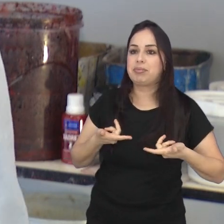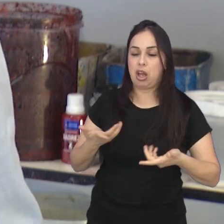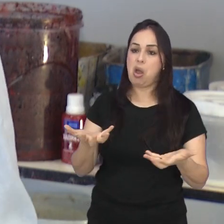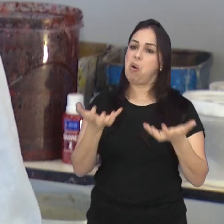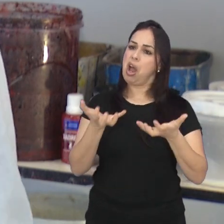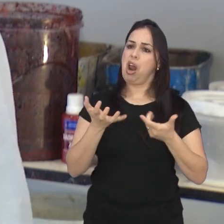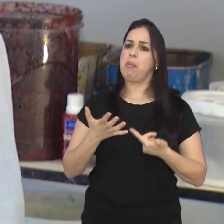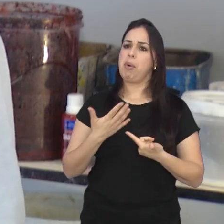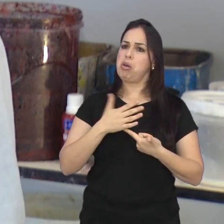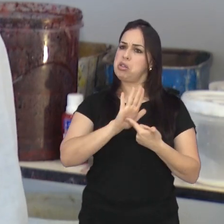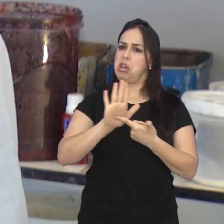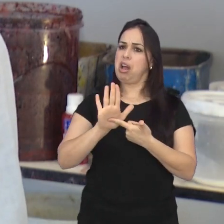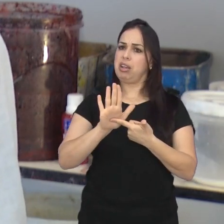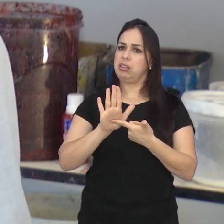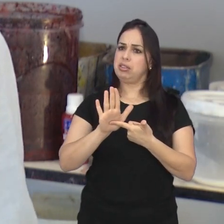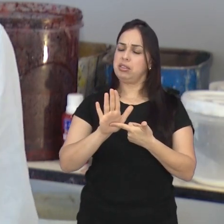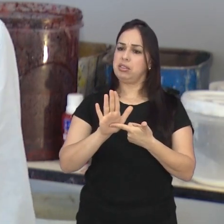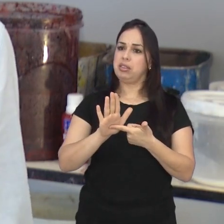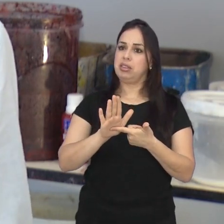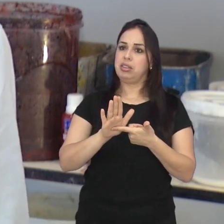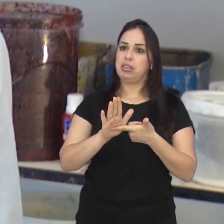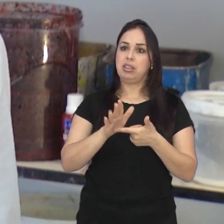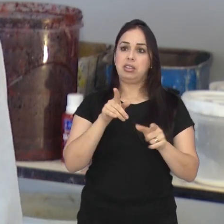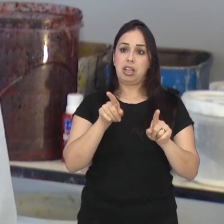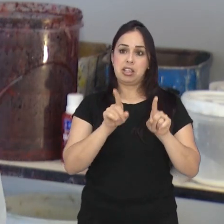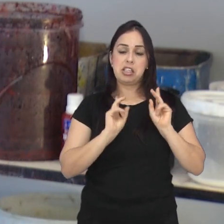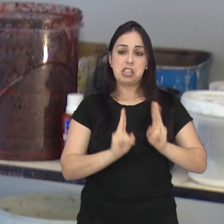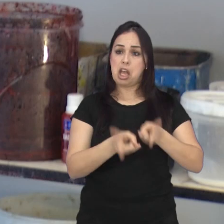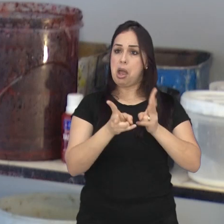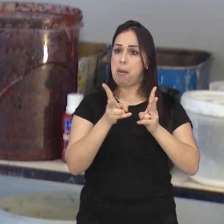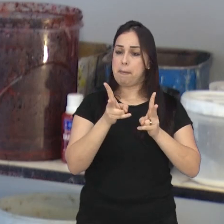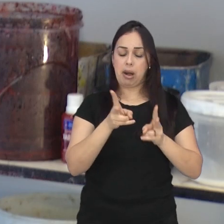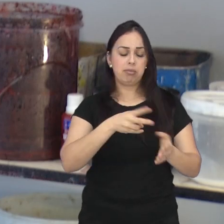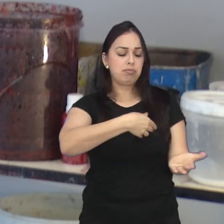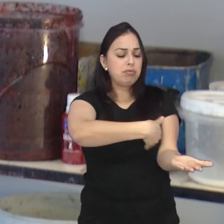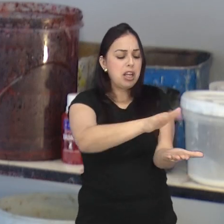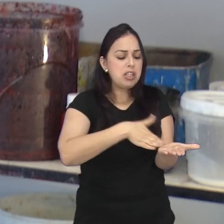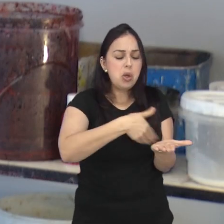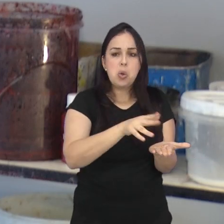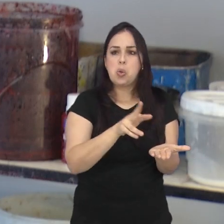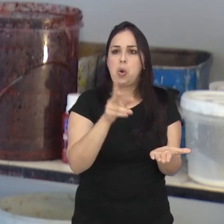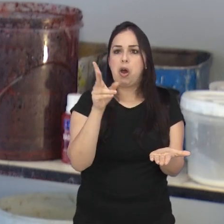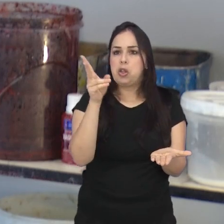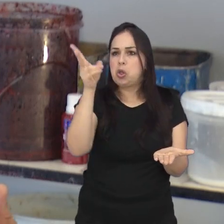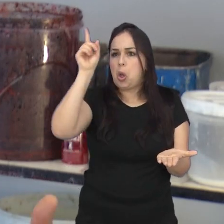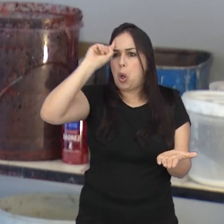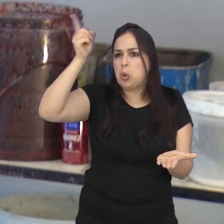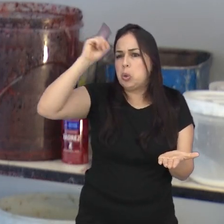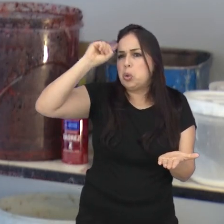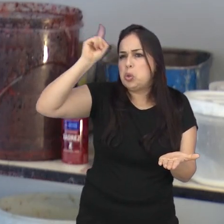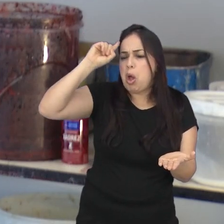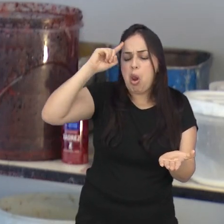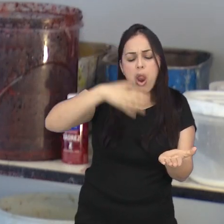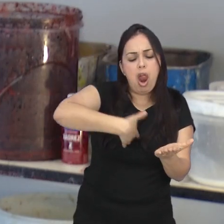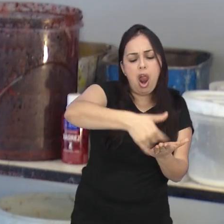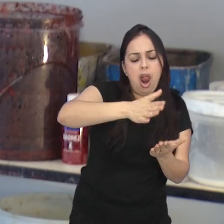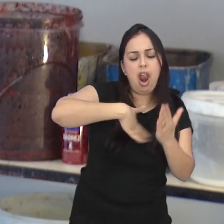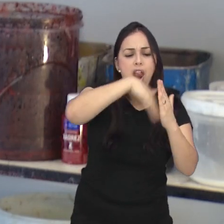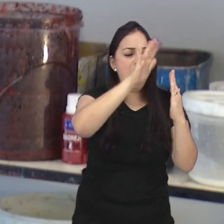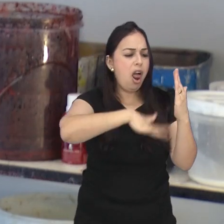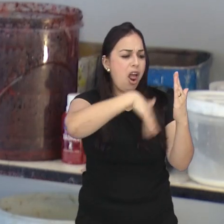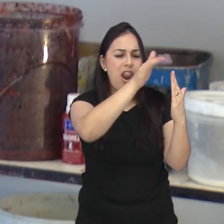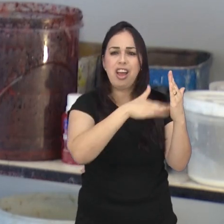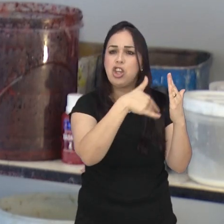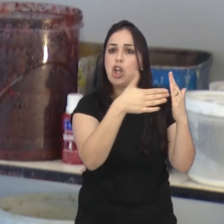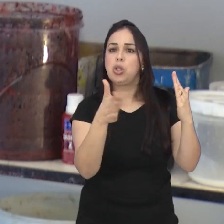E eu quero mostrar aquilo que eu estou fazendo. E eu tenho uma produção, sempre tive, né? Uma produção muito intensa, ela é diária,